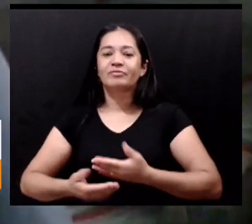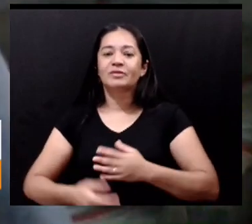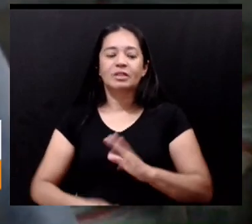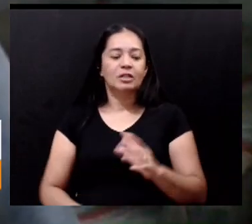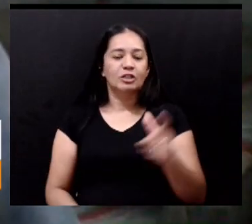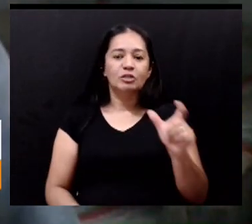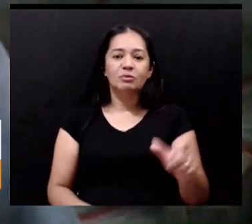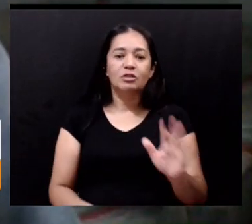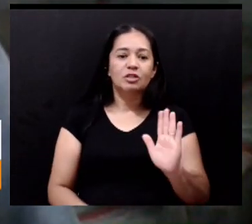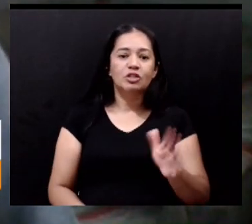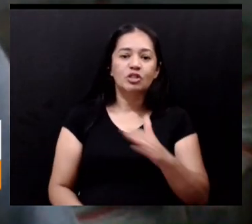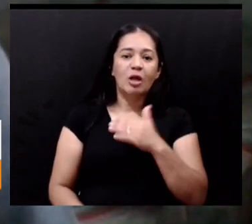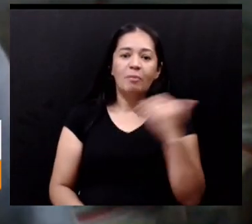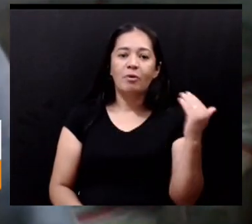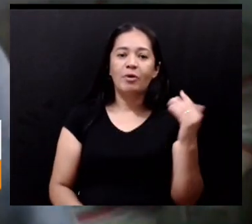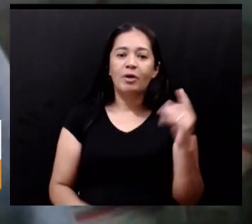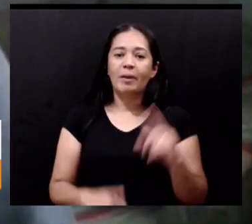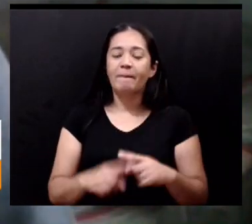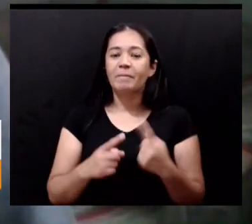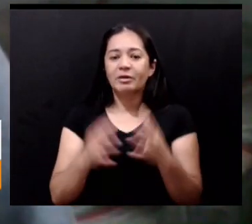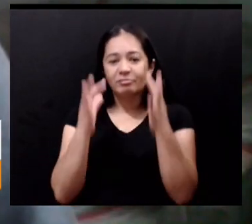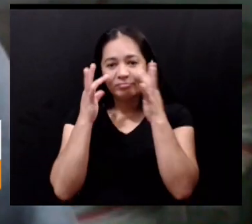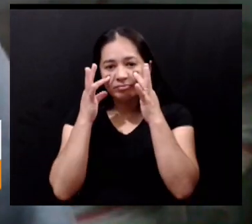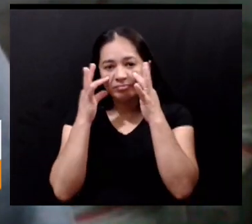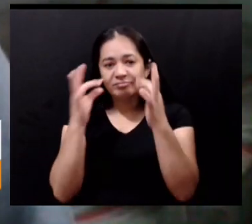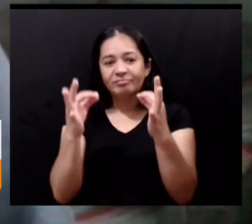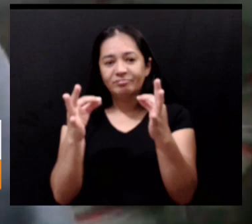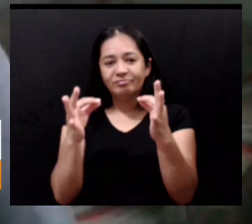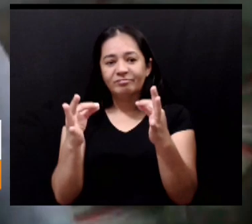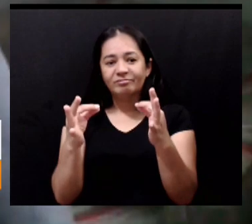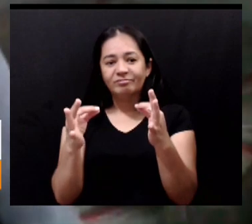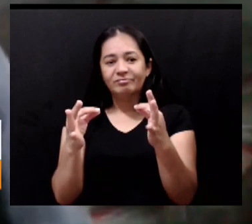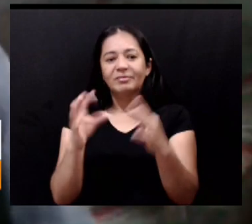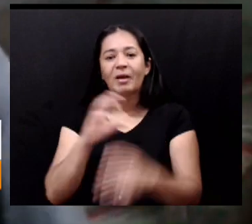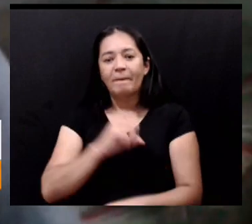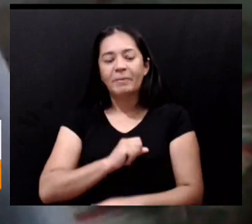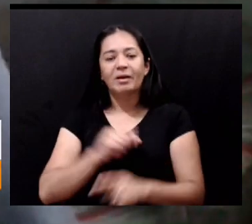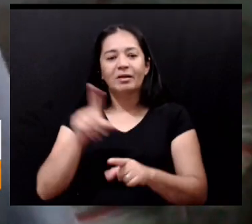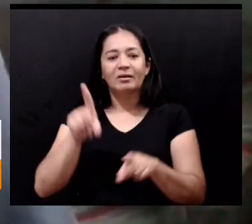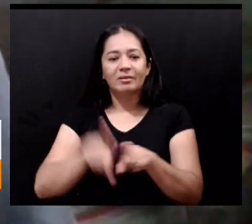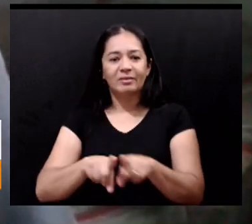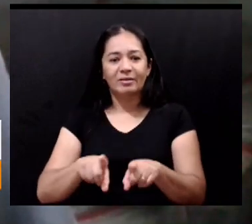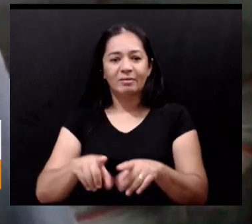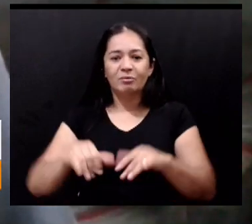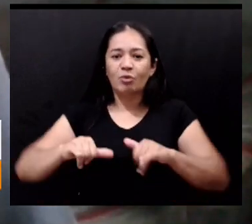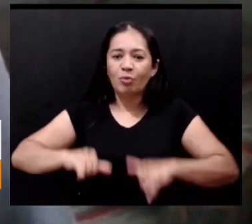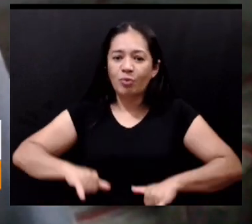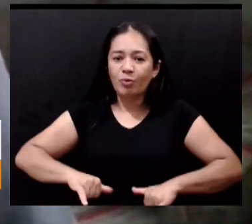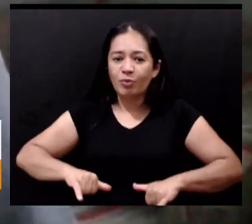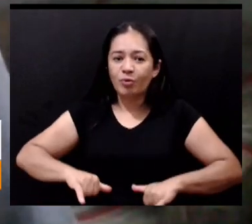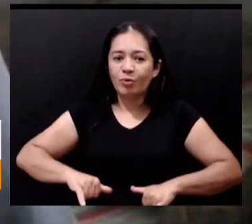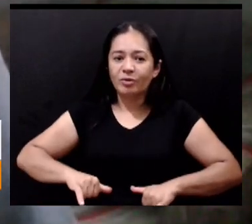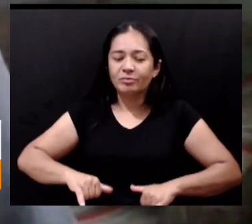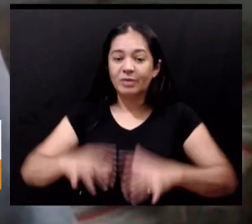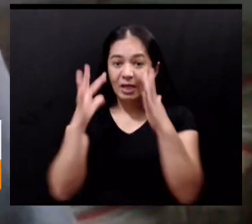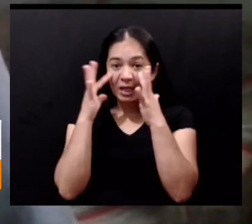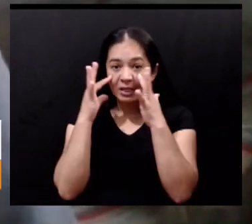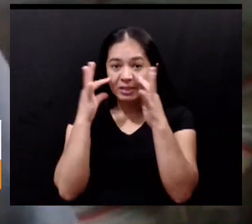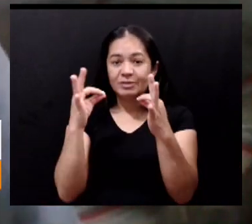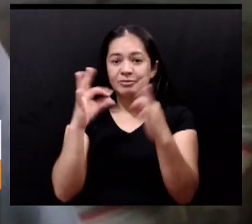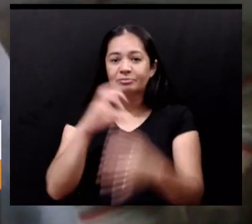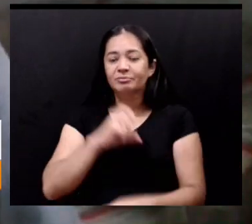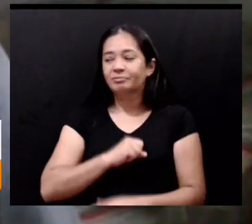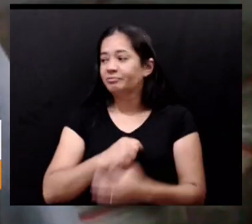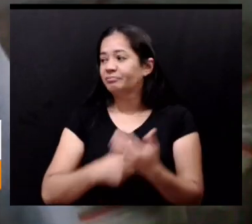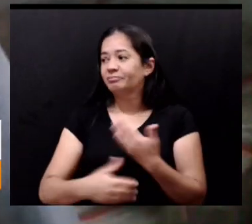que vão escutar as palavras também dessa dor e com essa escuta. Então,